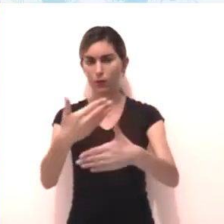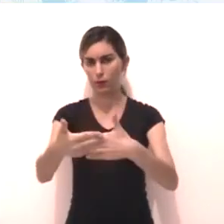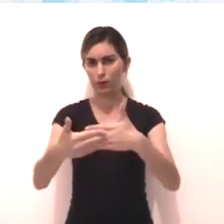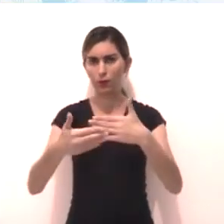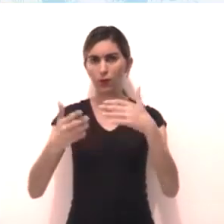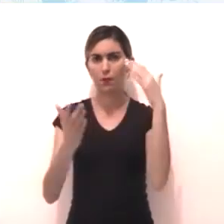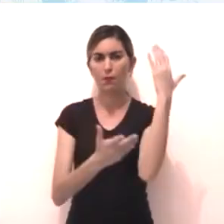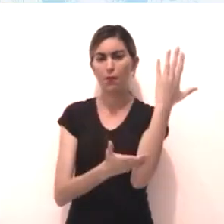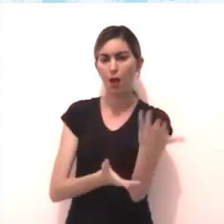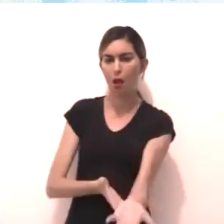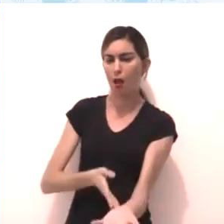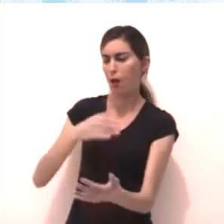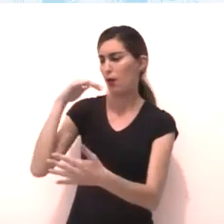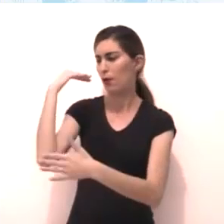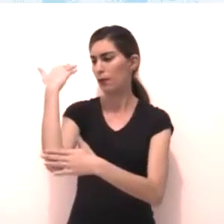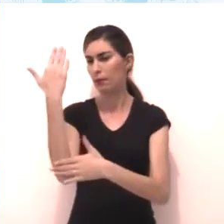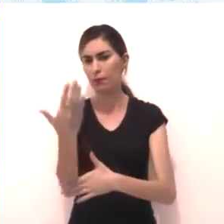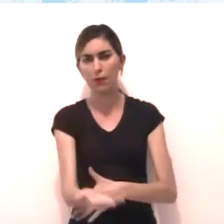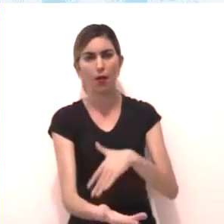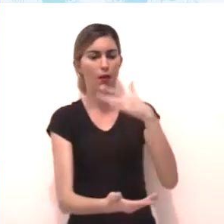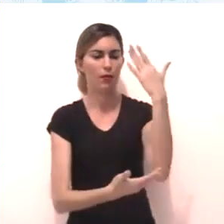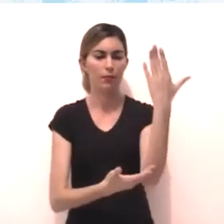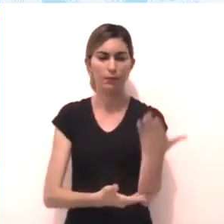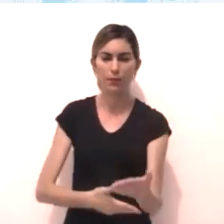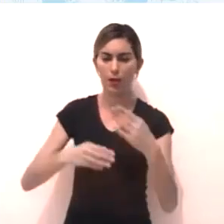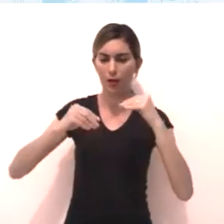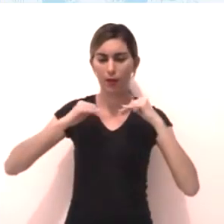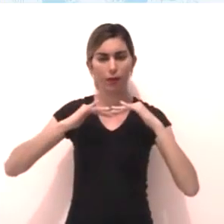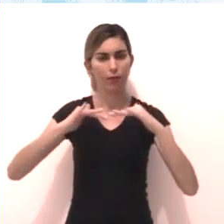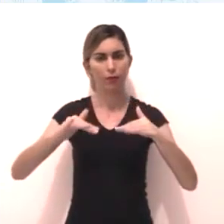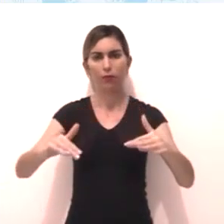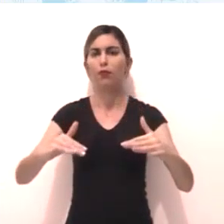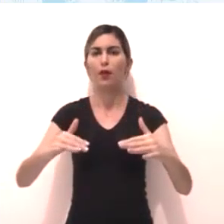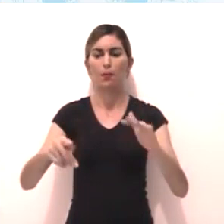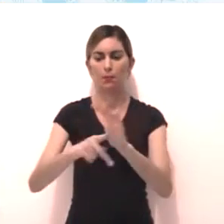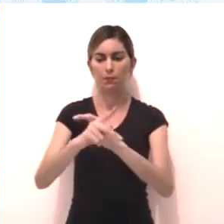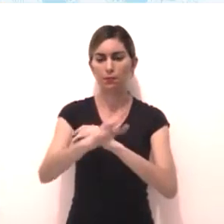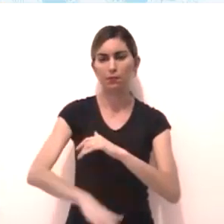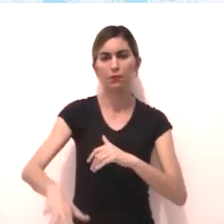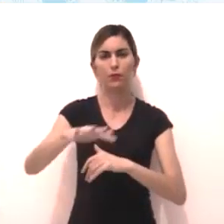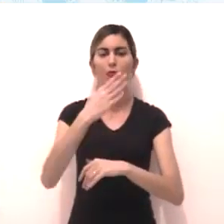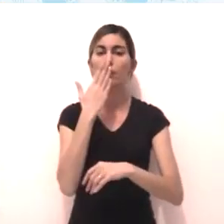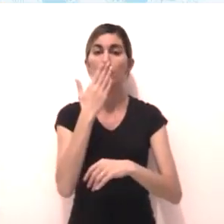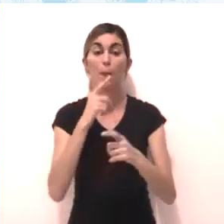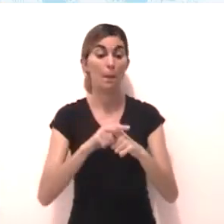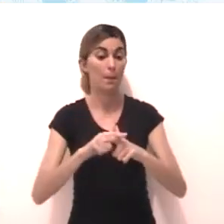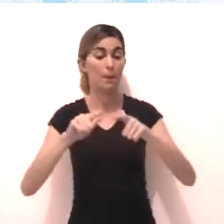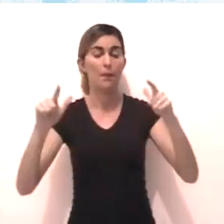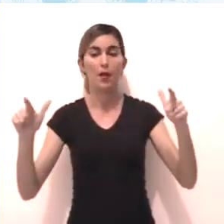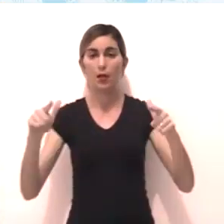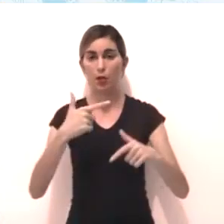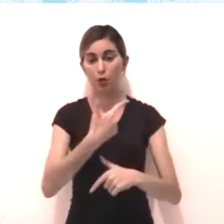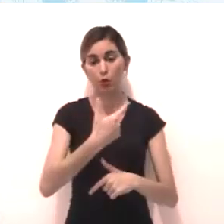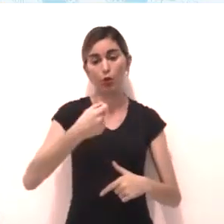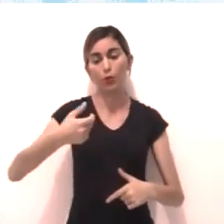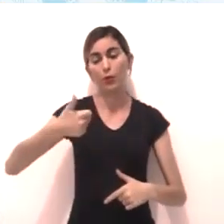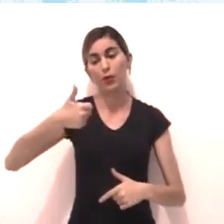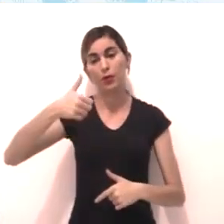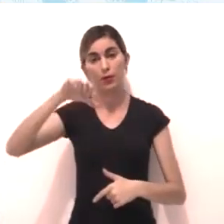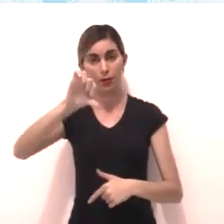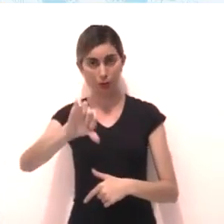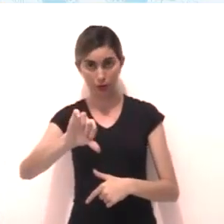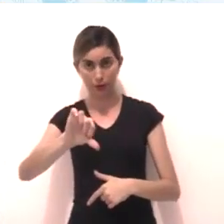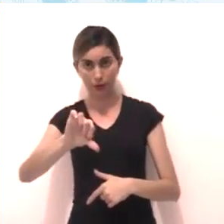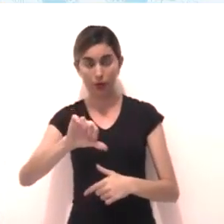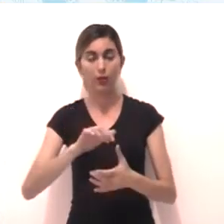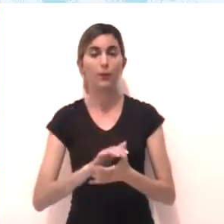processo de desmatamento em terras indígenas é o maior em 11 anos. Em